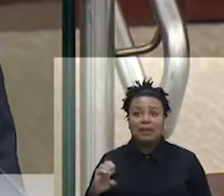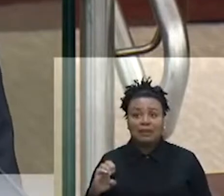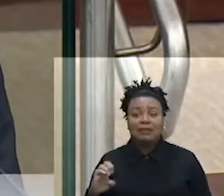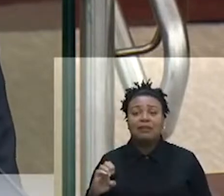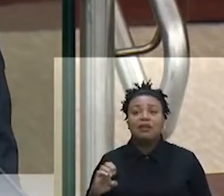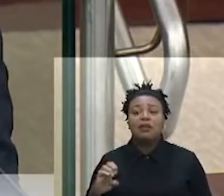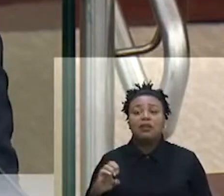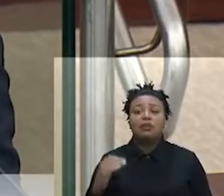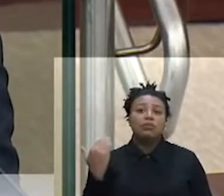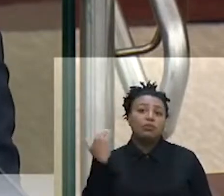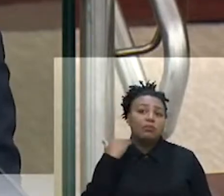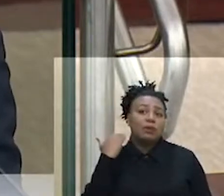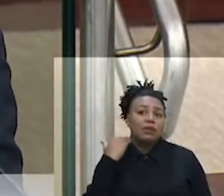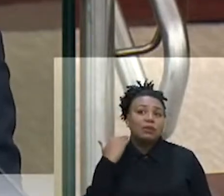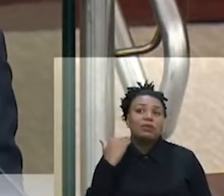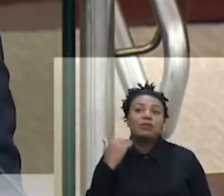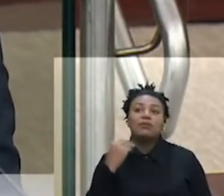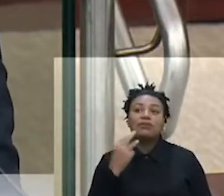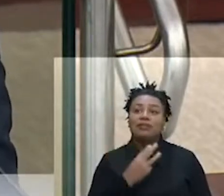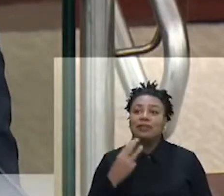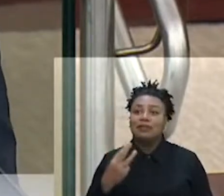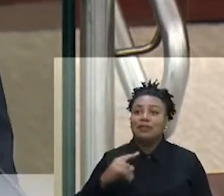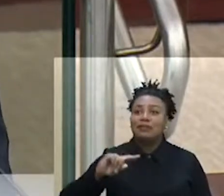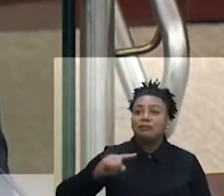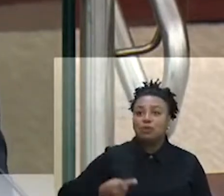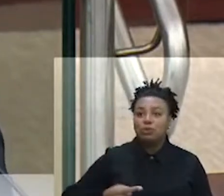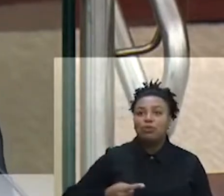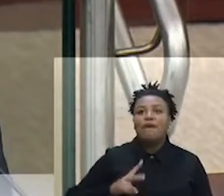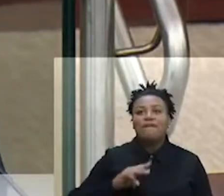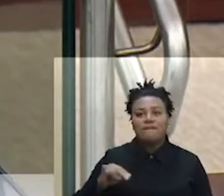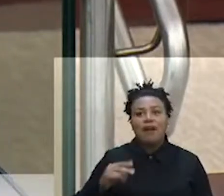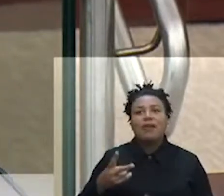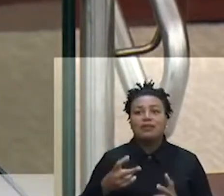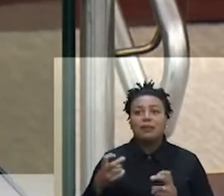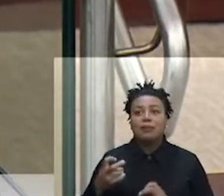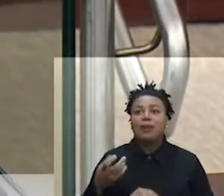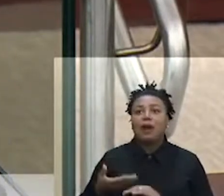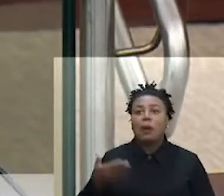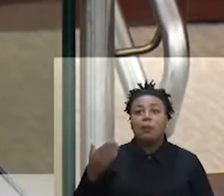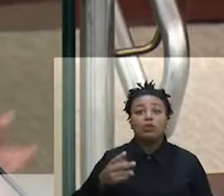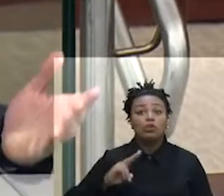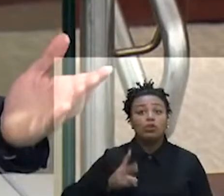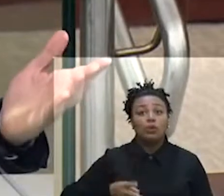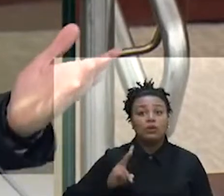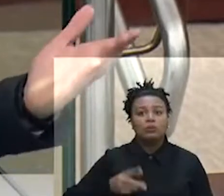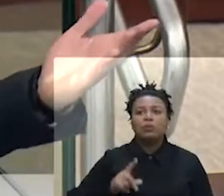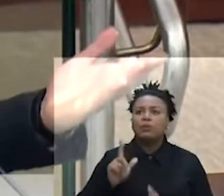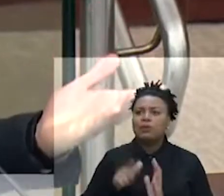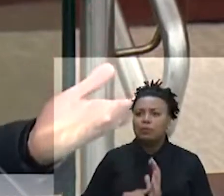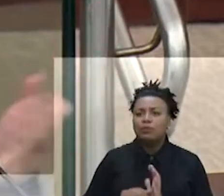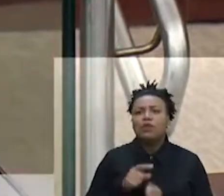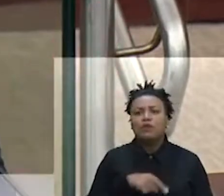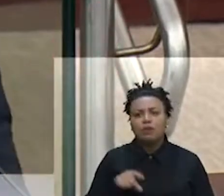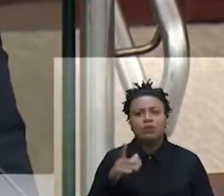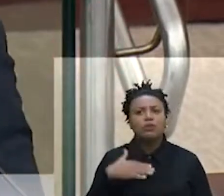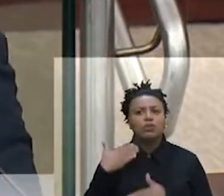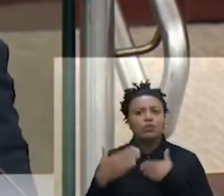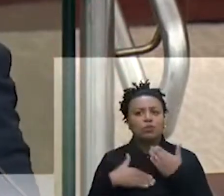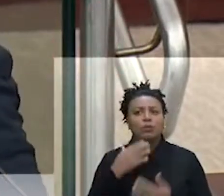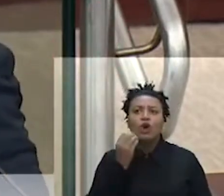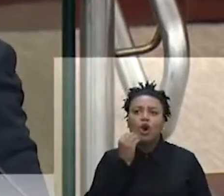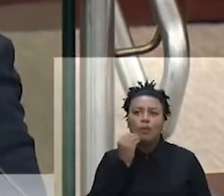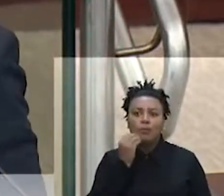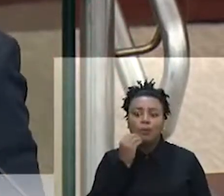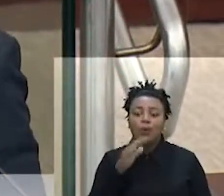Um desembargador que ganha R$33.000 vai receber um aumento de R$2.000. E depois vocês vão se surpreender,